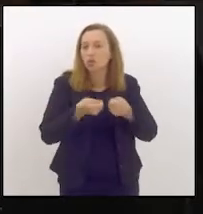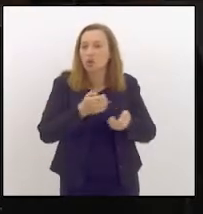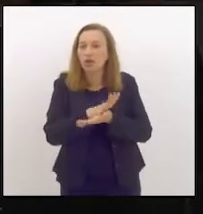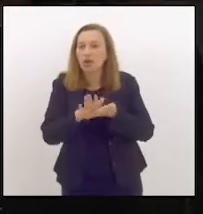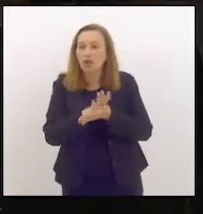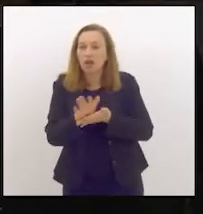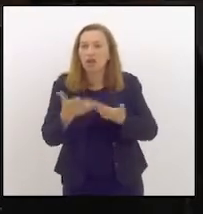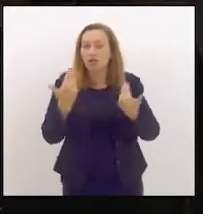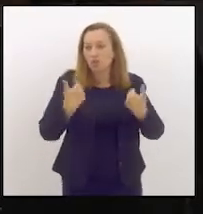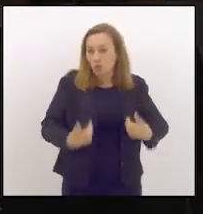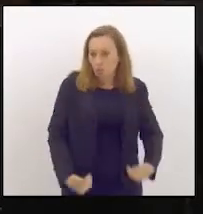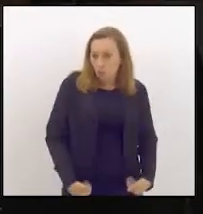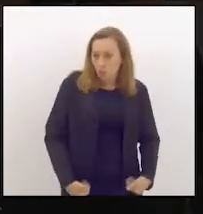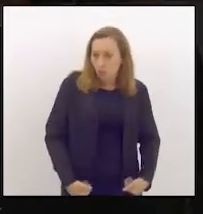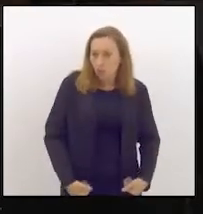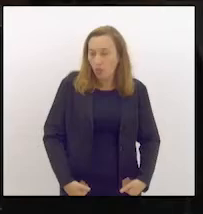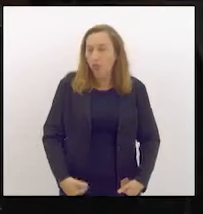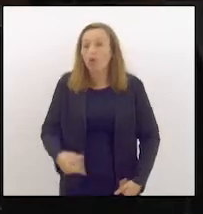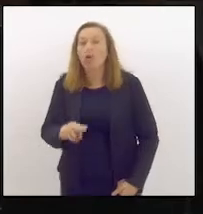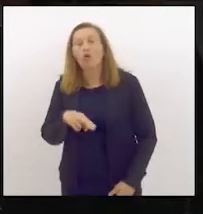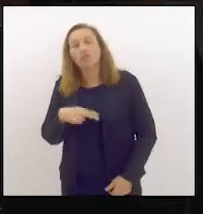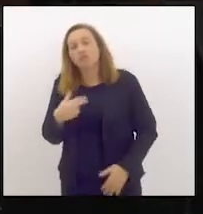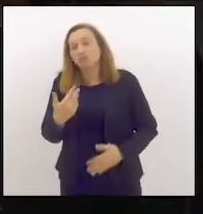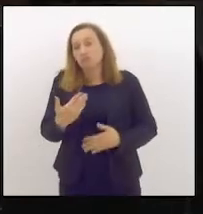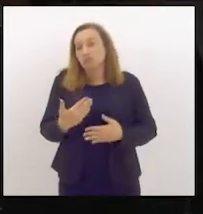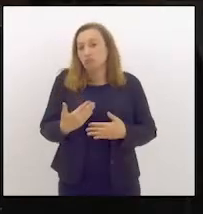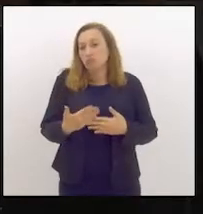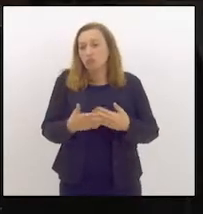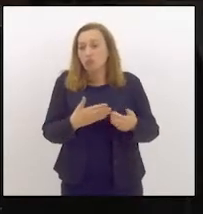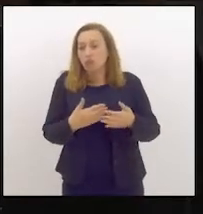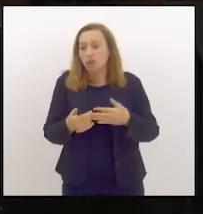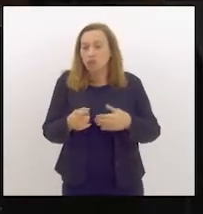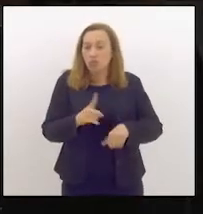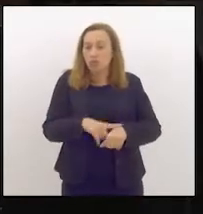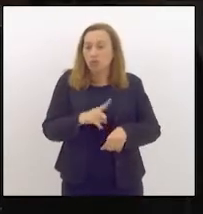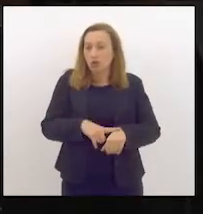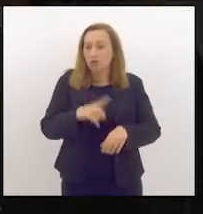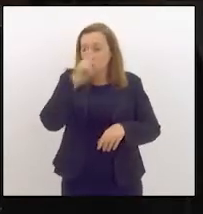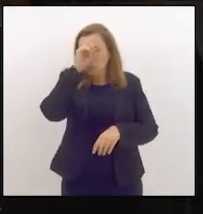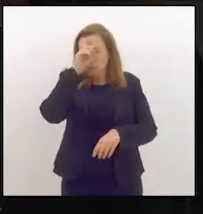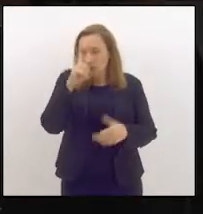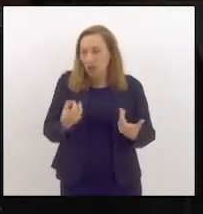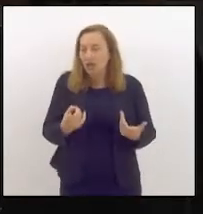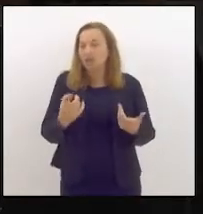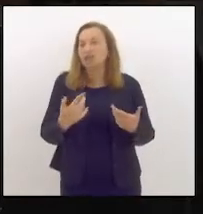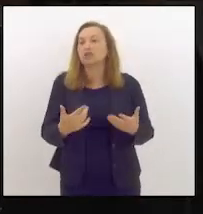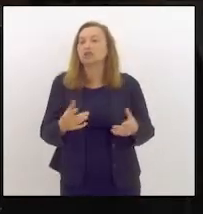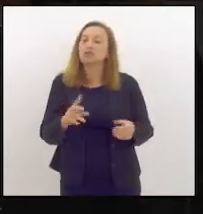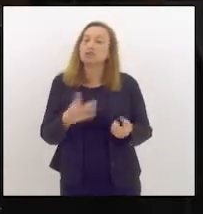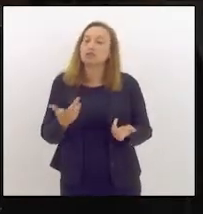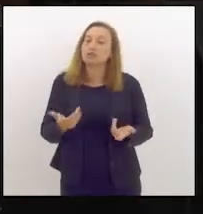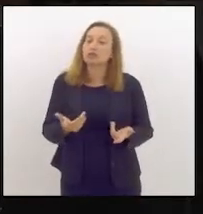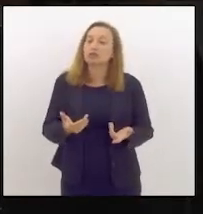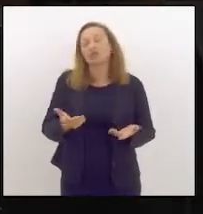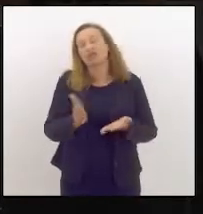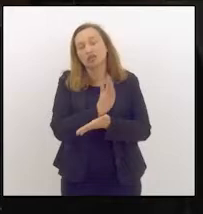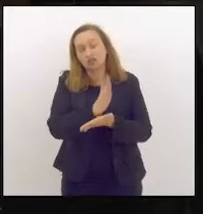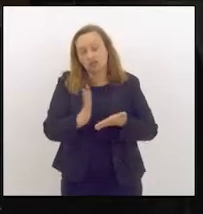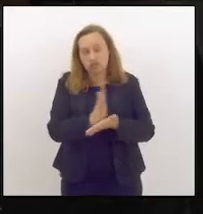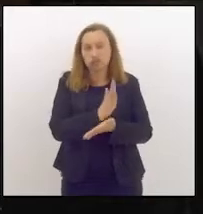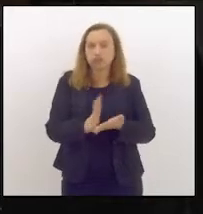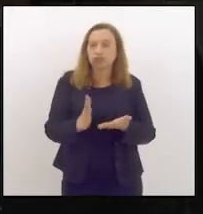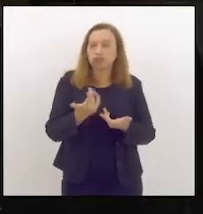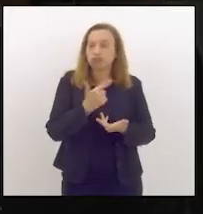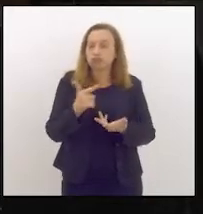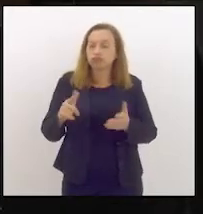seja sobre seu corpo seja por todo o ambiente hospitalar porque guarda ali uma especificidade e muitas vezes